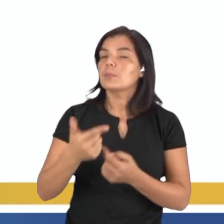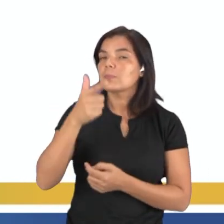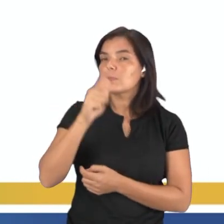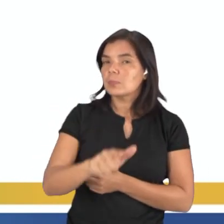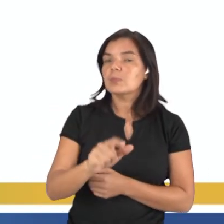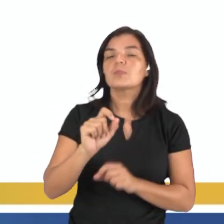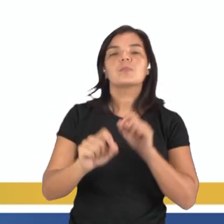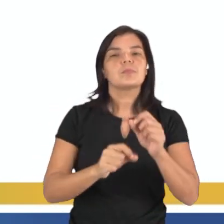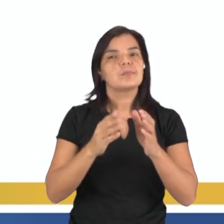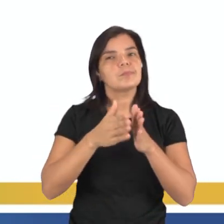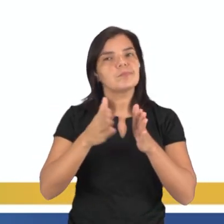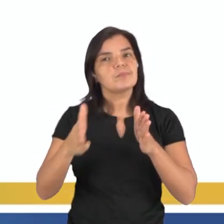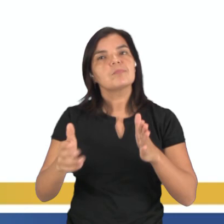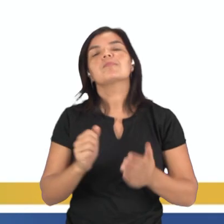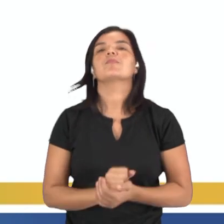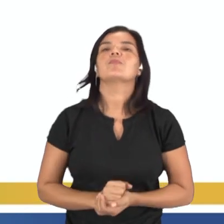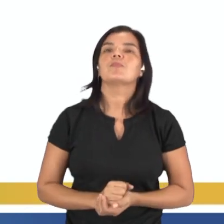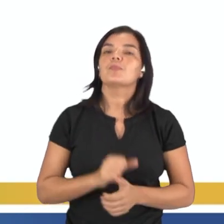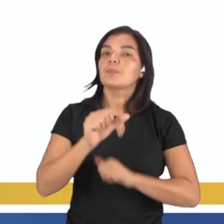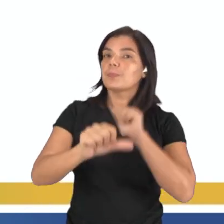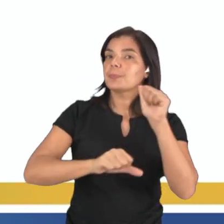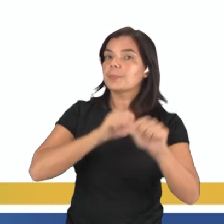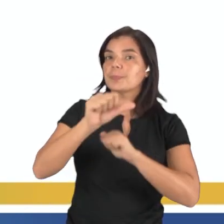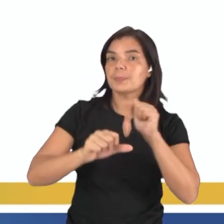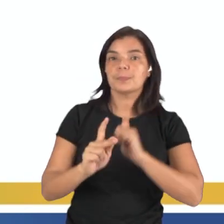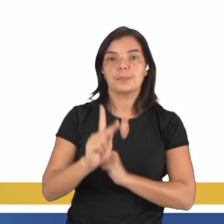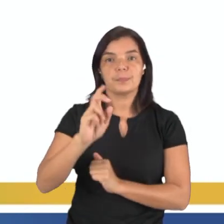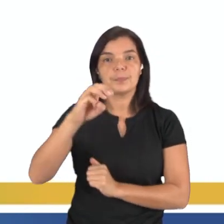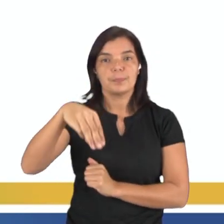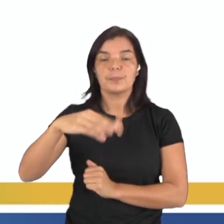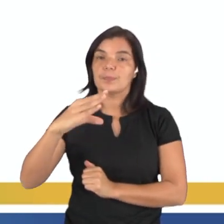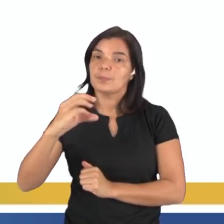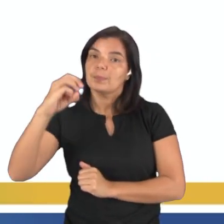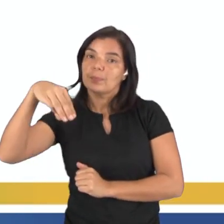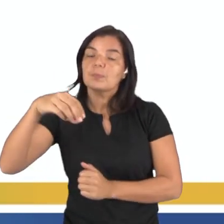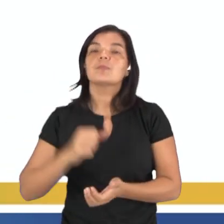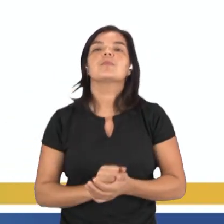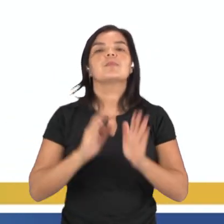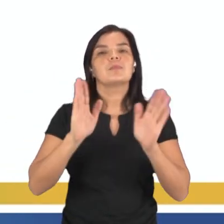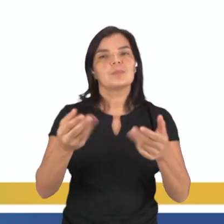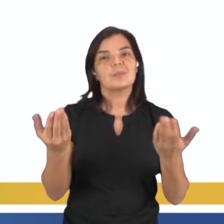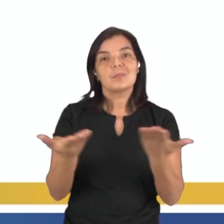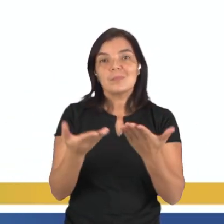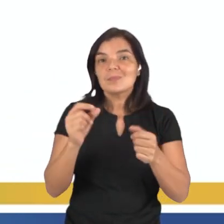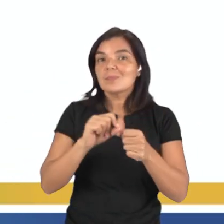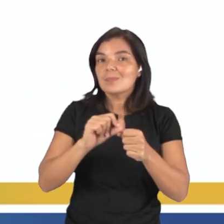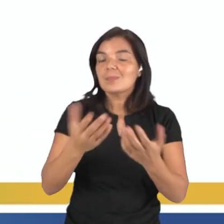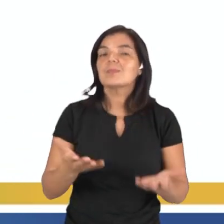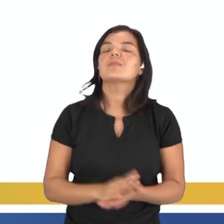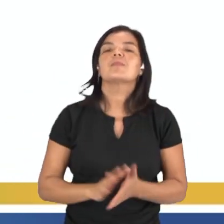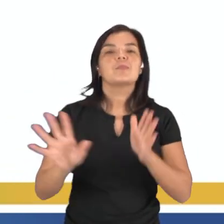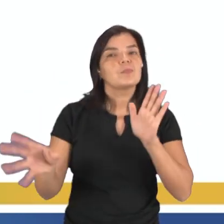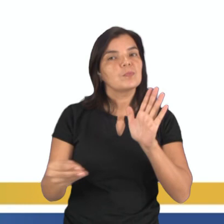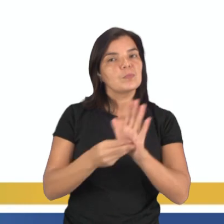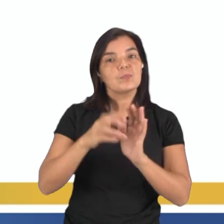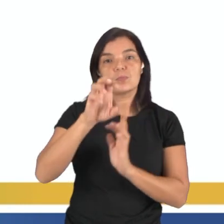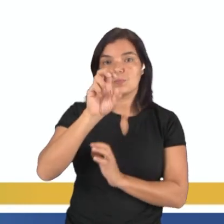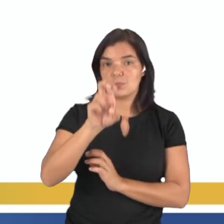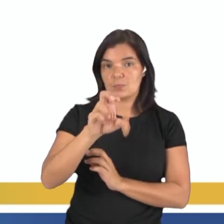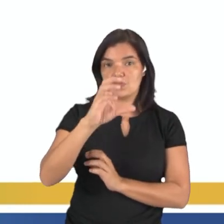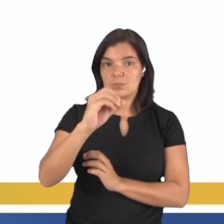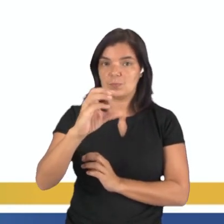gente tem que fazer aquele procedimento. Transformar o quilômetro em centímetro. Aquilo que a gente fez ainda agorinha. Acrescentar os